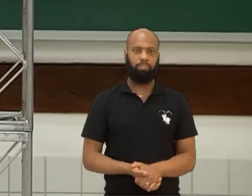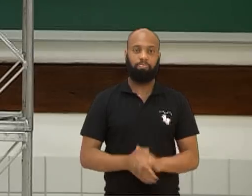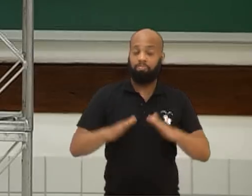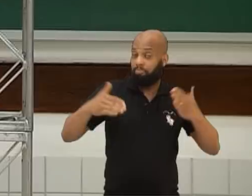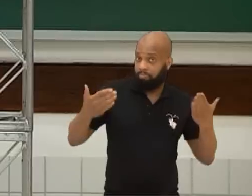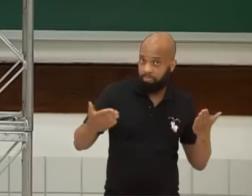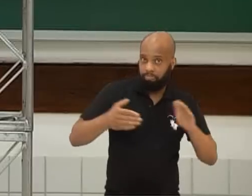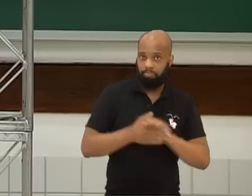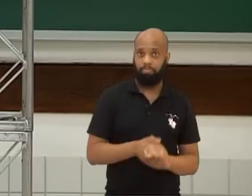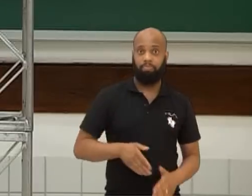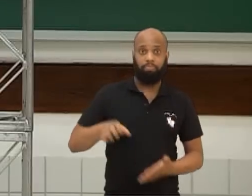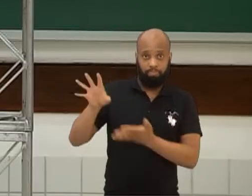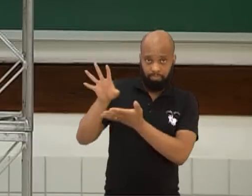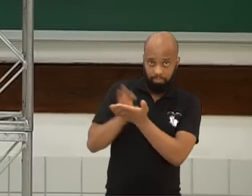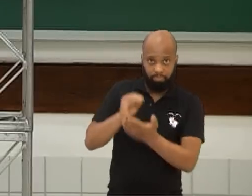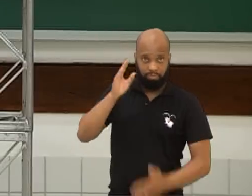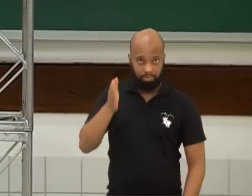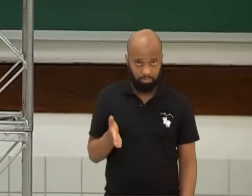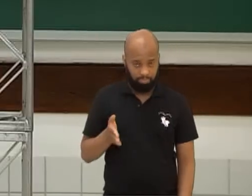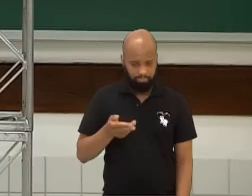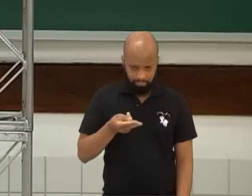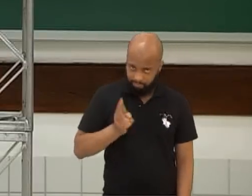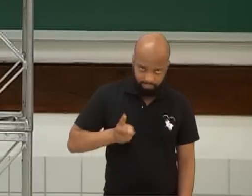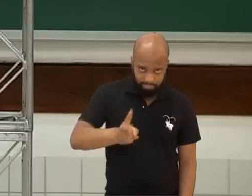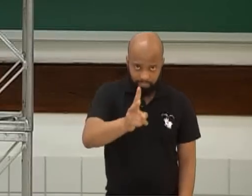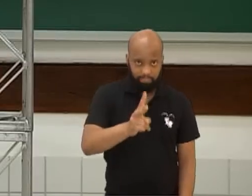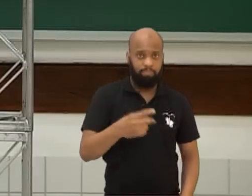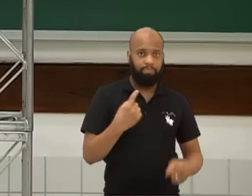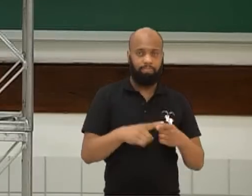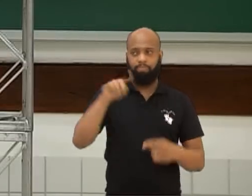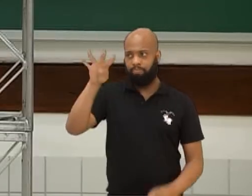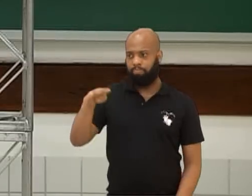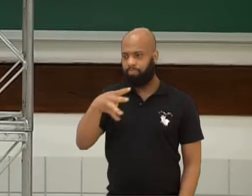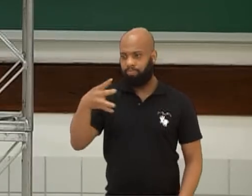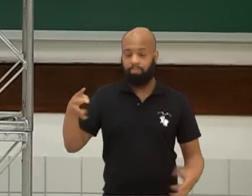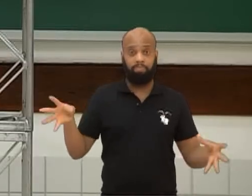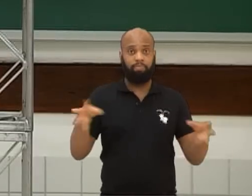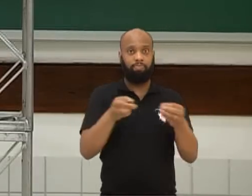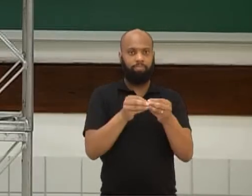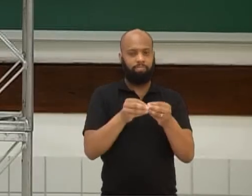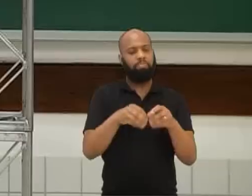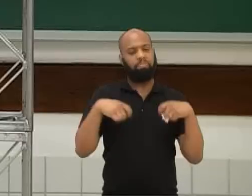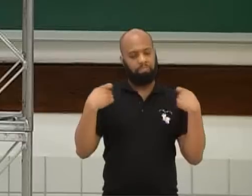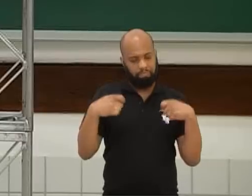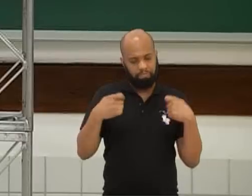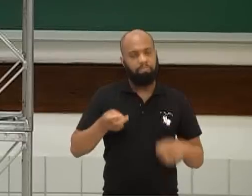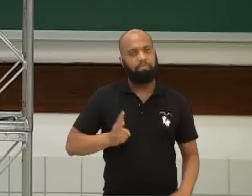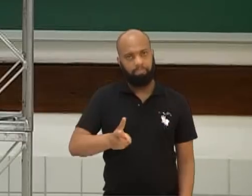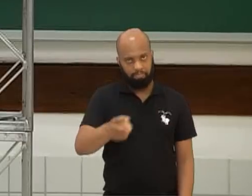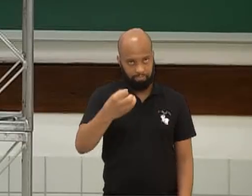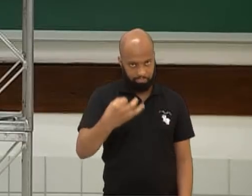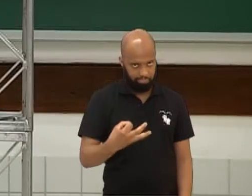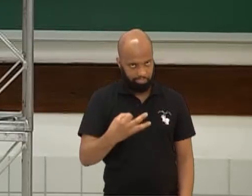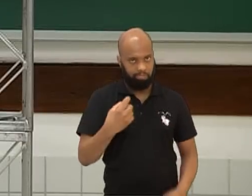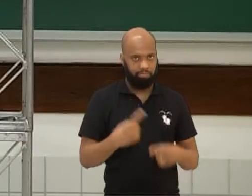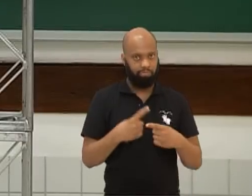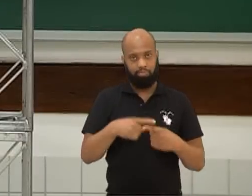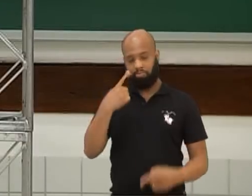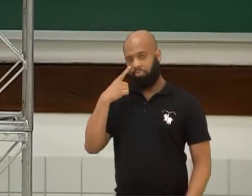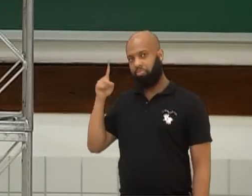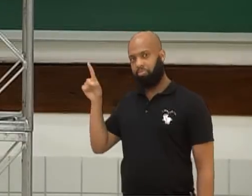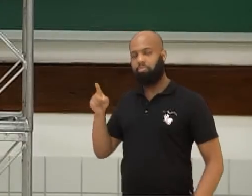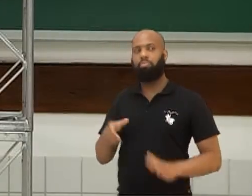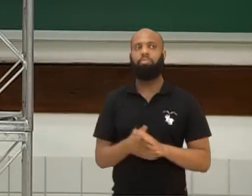E aí, copiaram? Vamos continuar? O nosso quadro resumo tem continuação, né? Olha